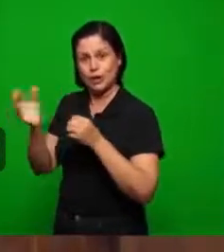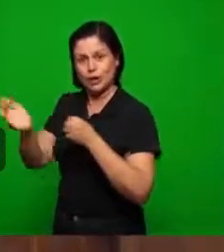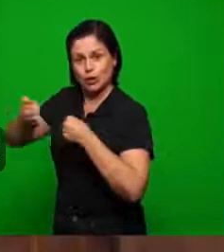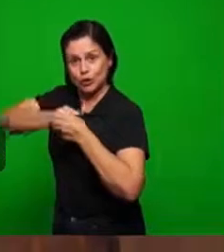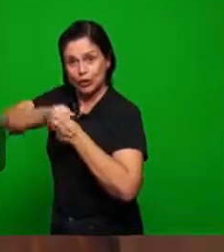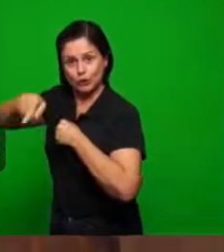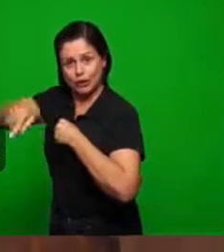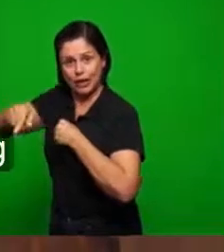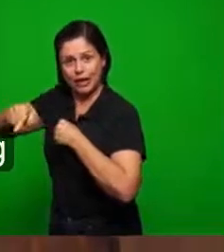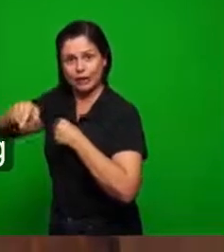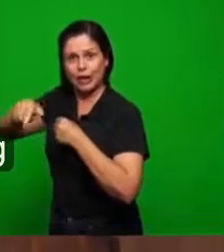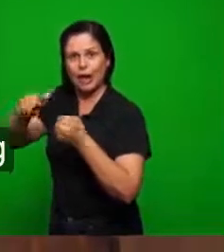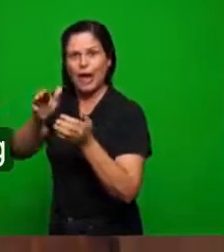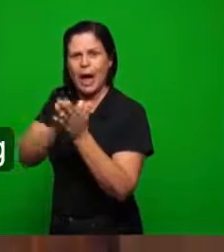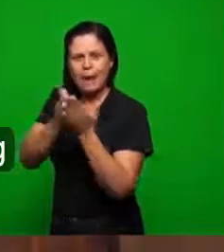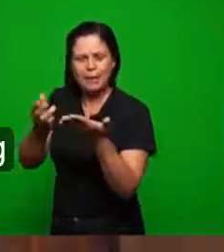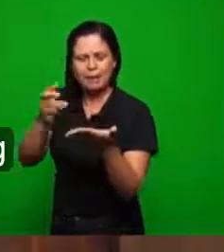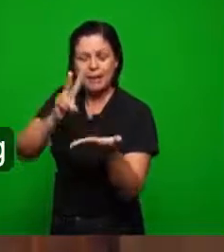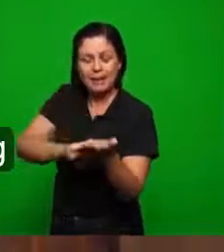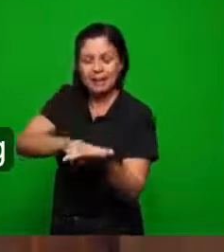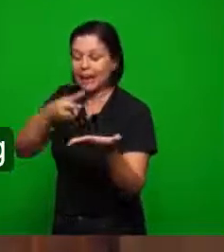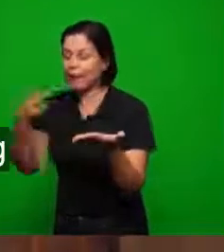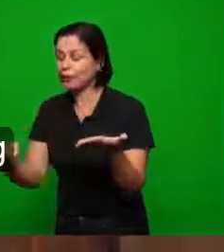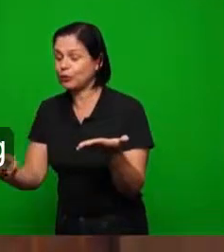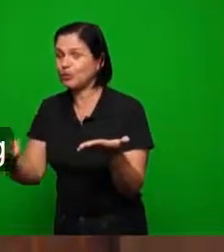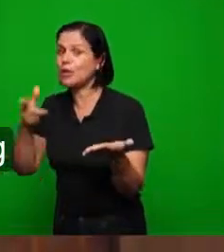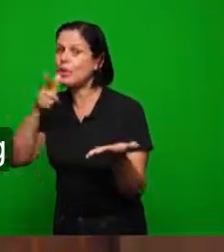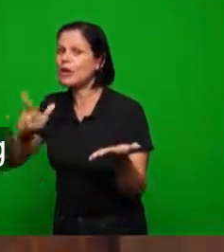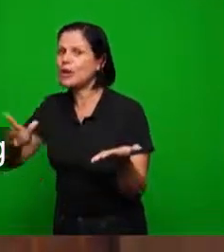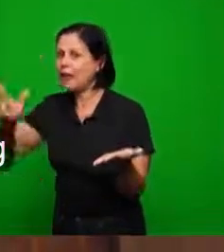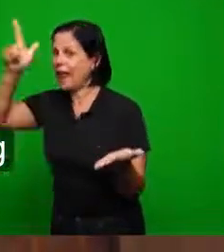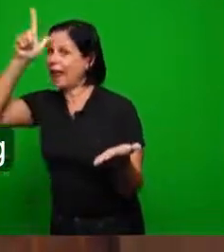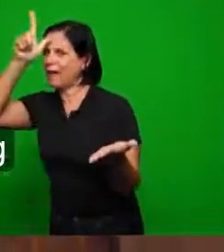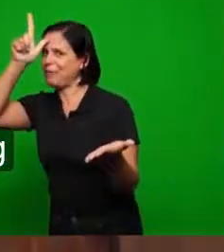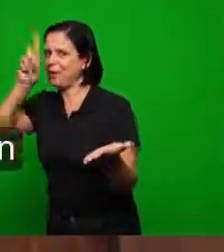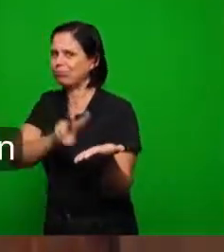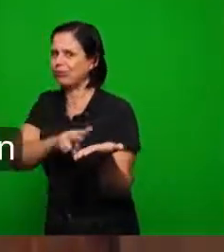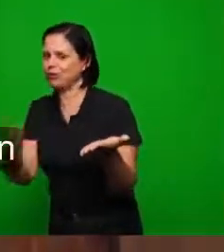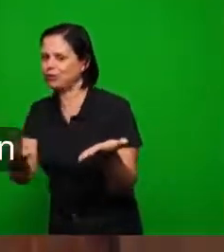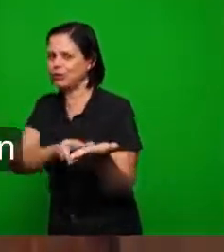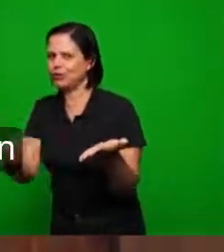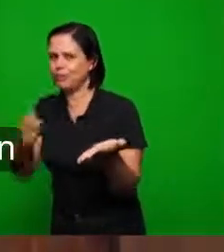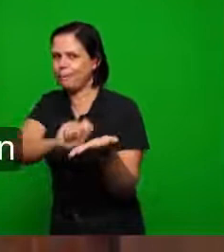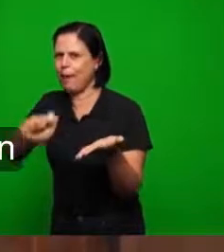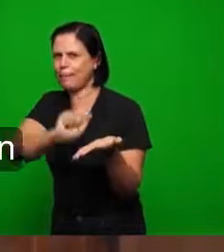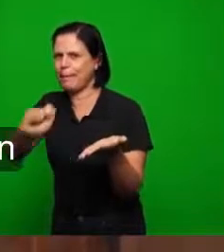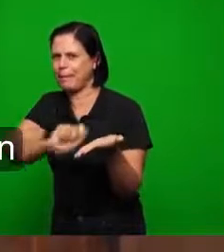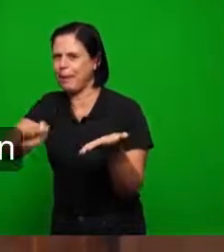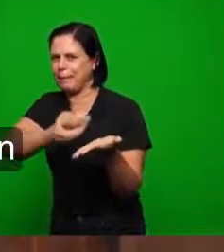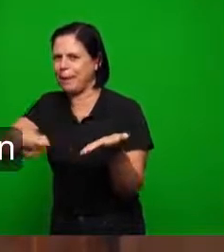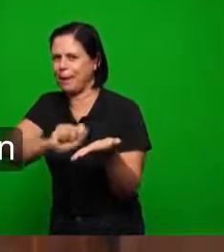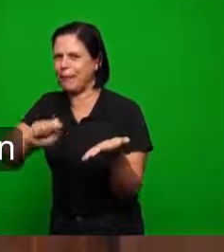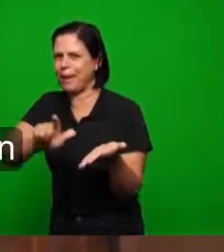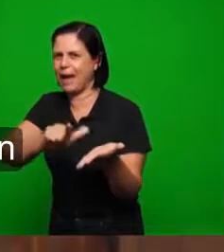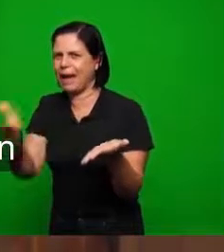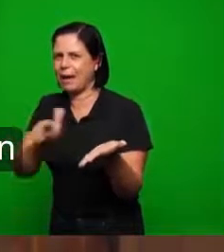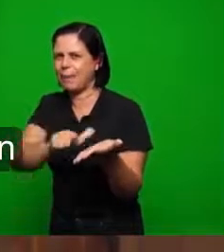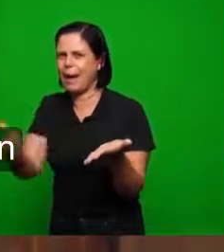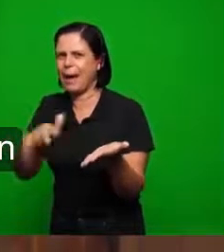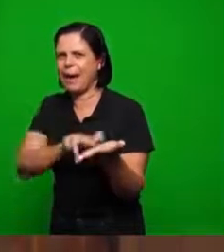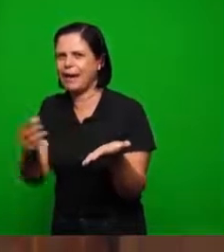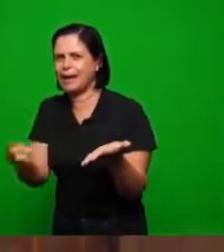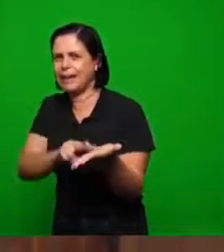latim para a língua corrente, que no caso ali era o alemão, caracterizando o início de uma nova fase na história do